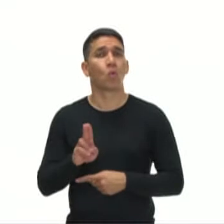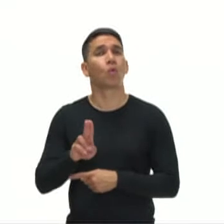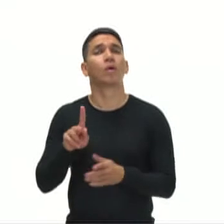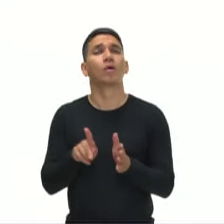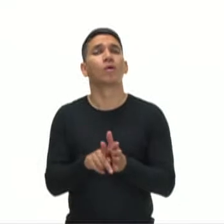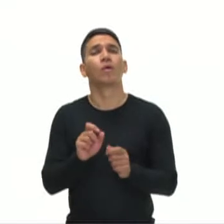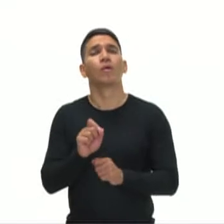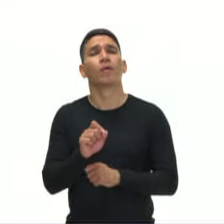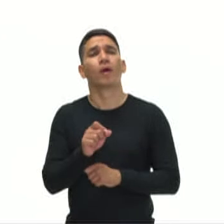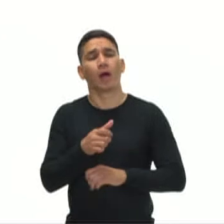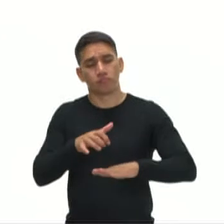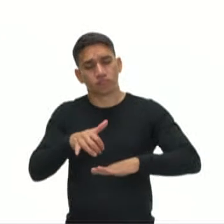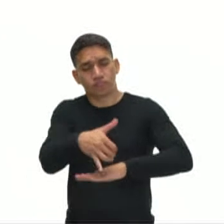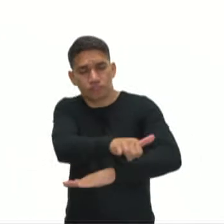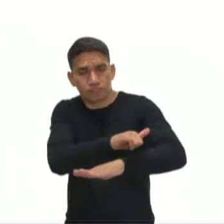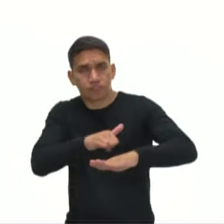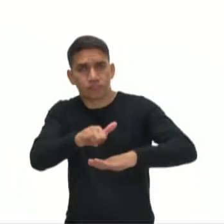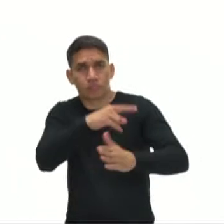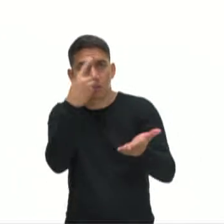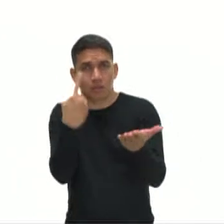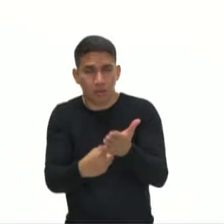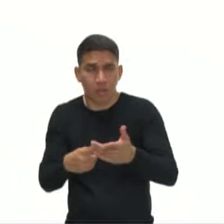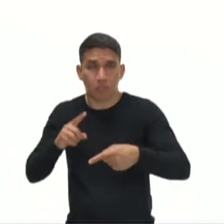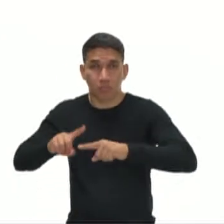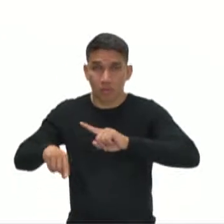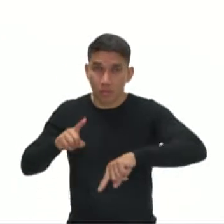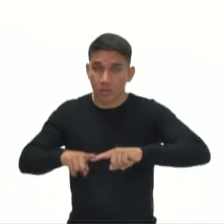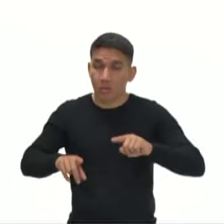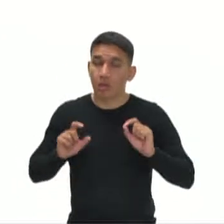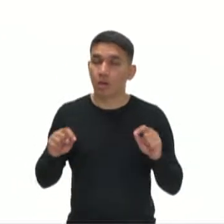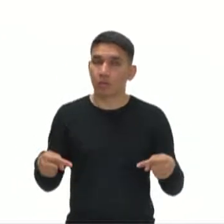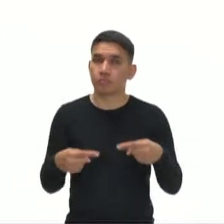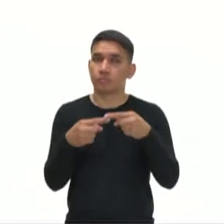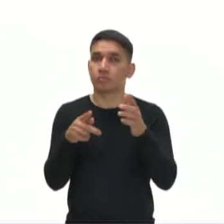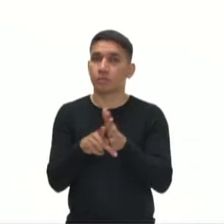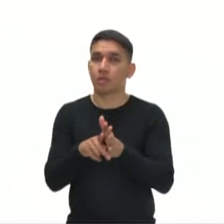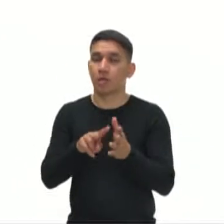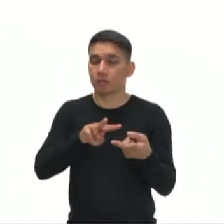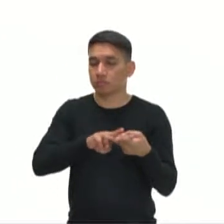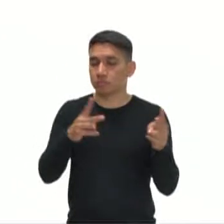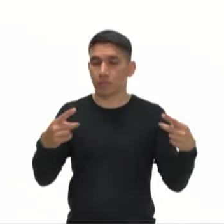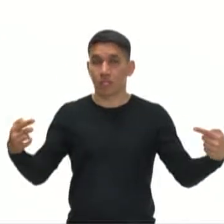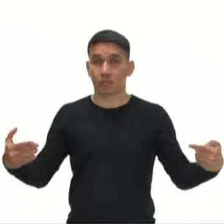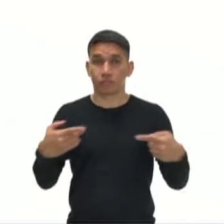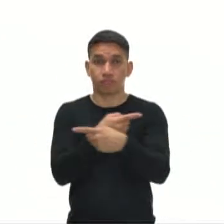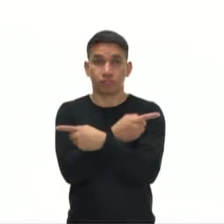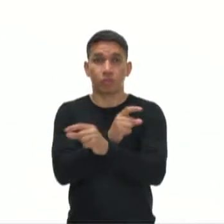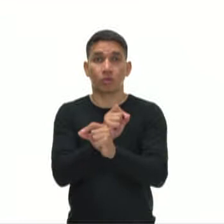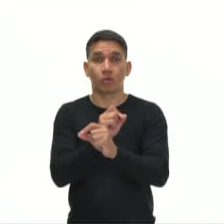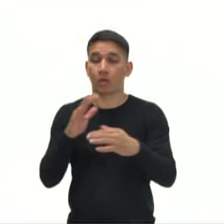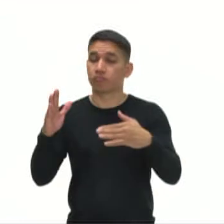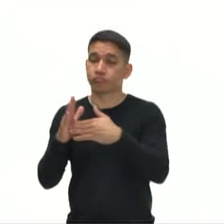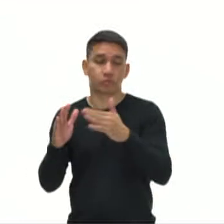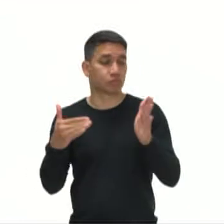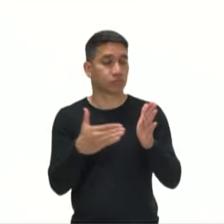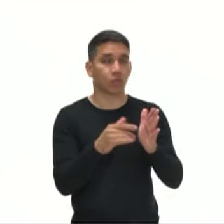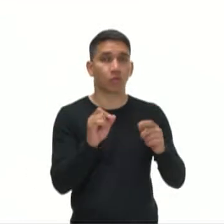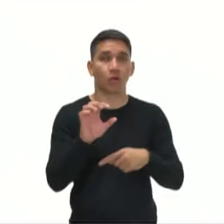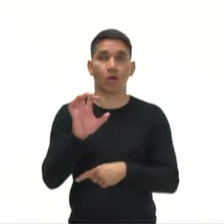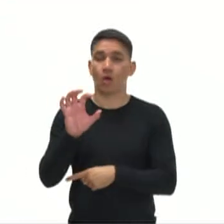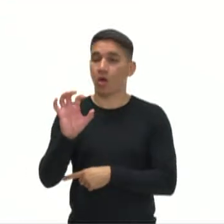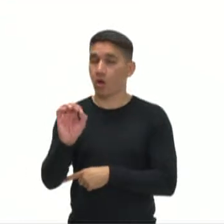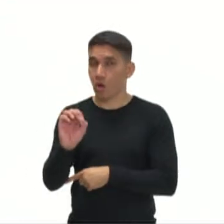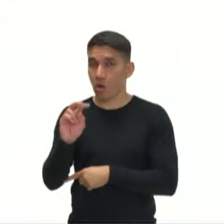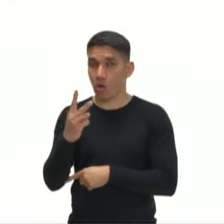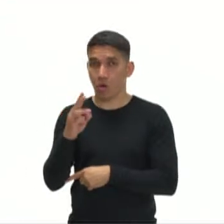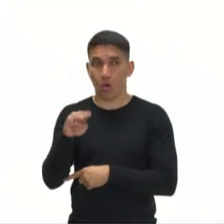elétrica estabelecida nesses materiais é proporcional à tensão aplicada nas suas extremidades. E Ohm é a unidade de corrente